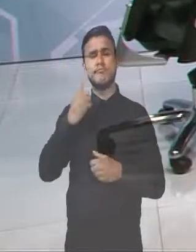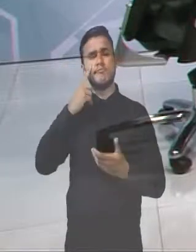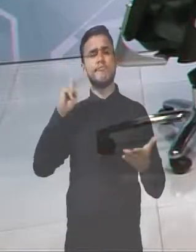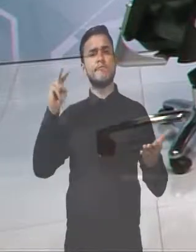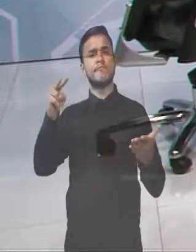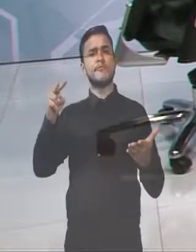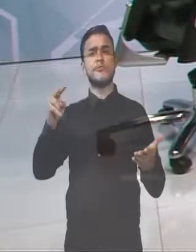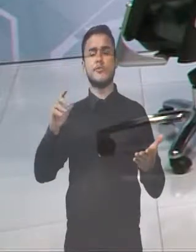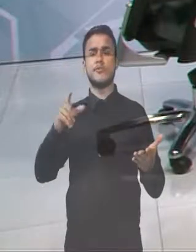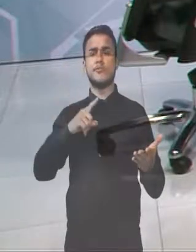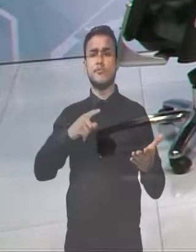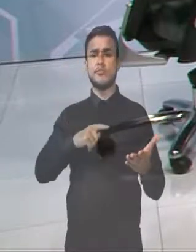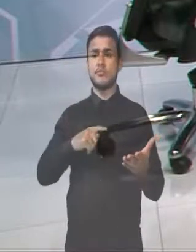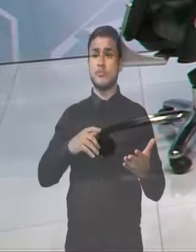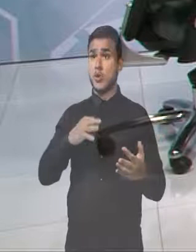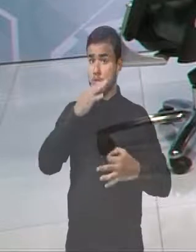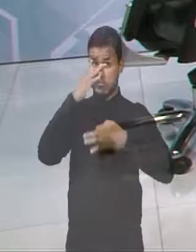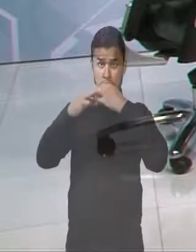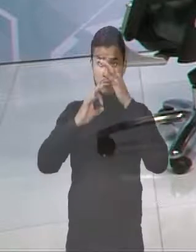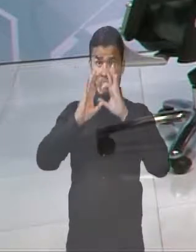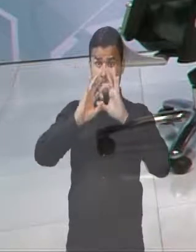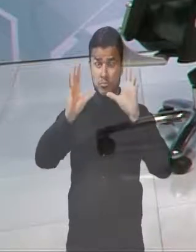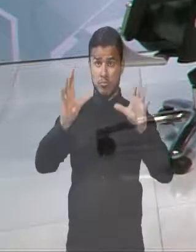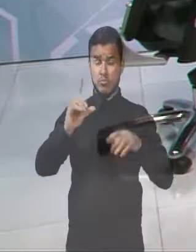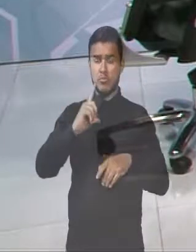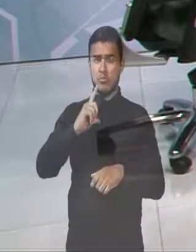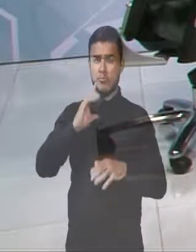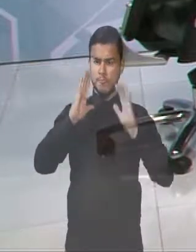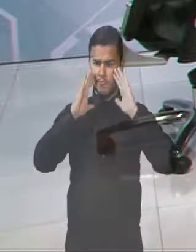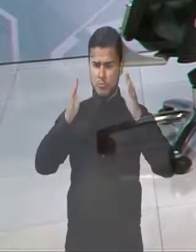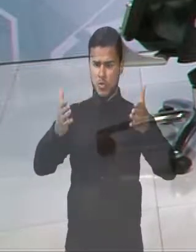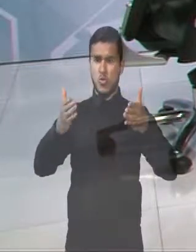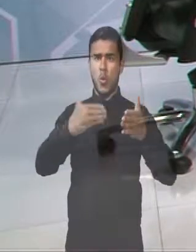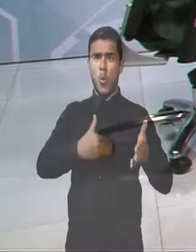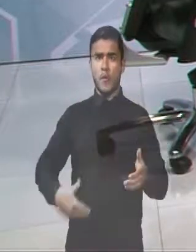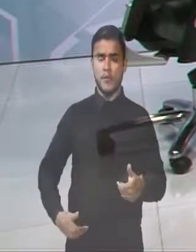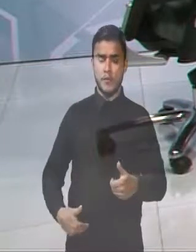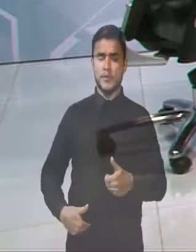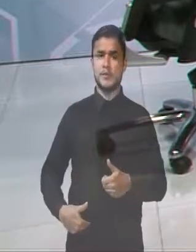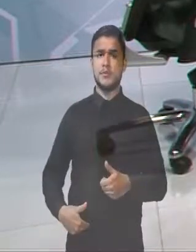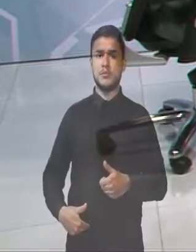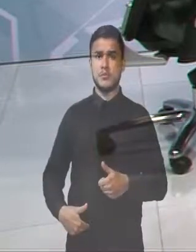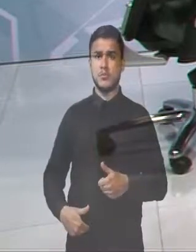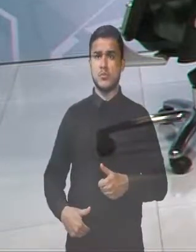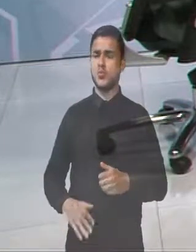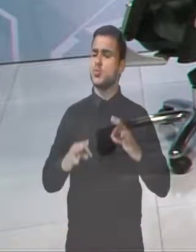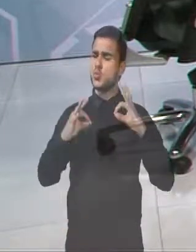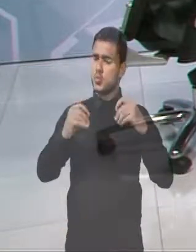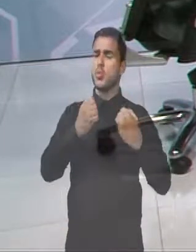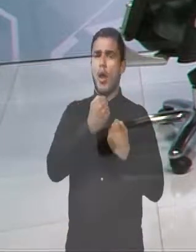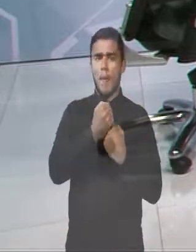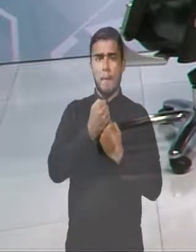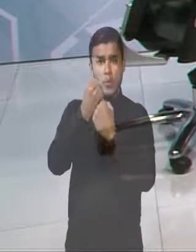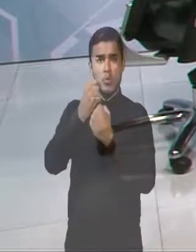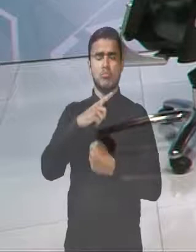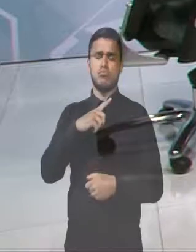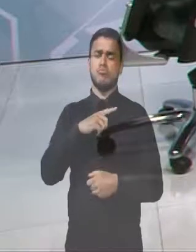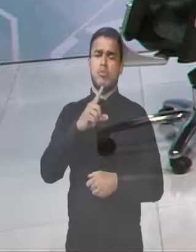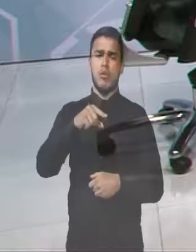que diz que democracia como governo consentido pelas bases da